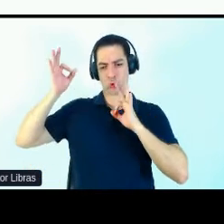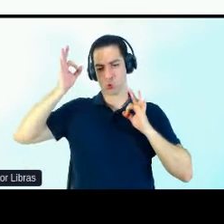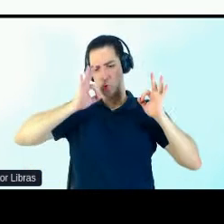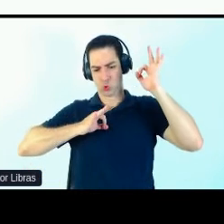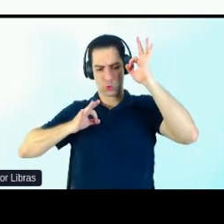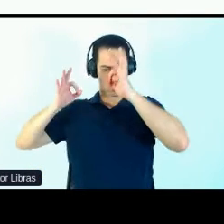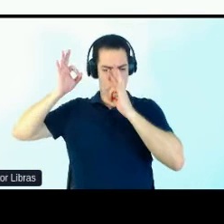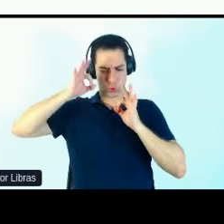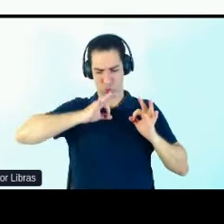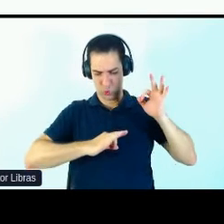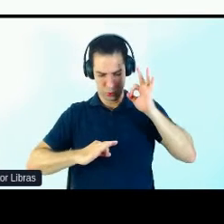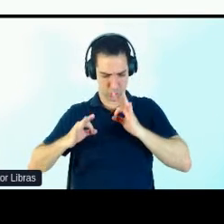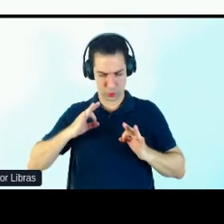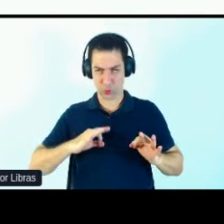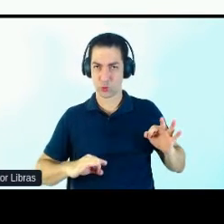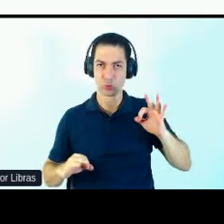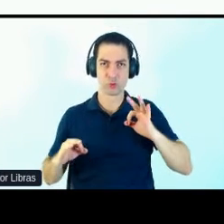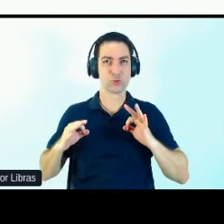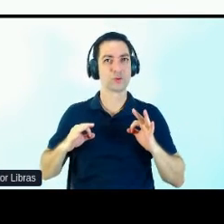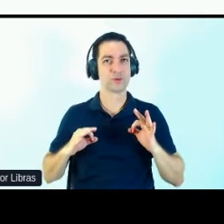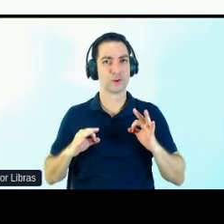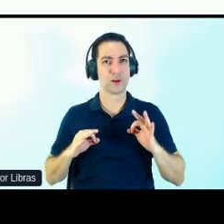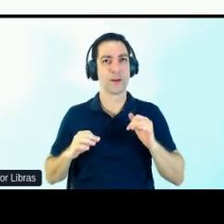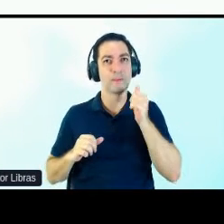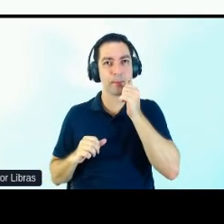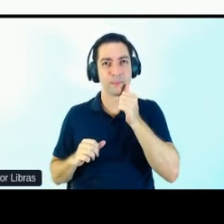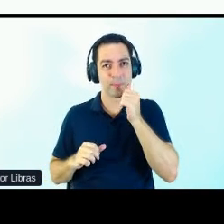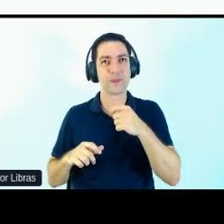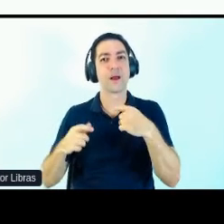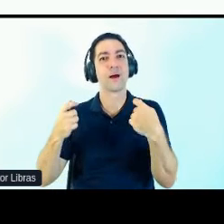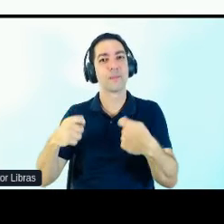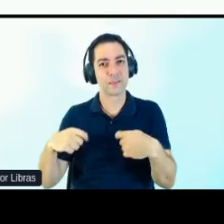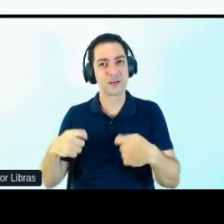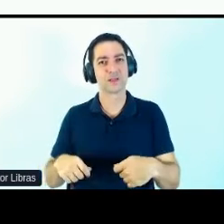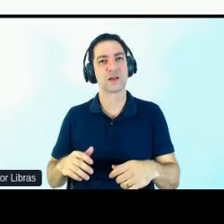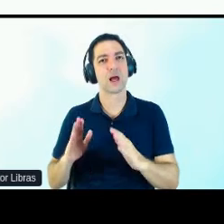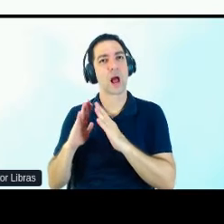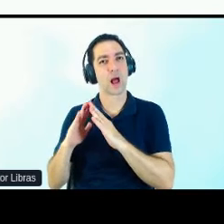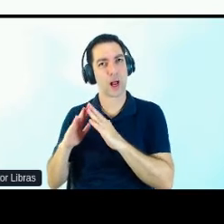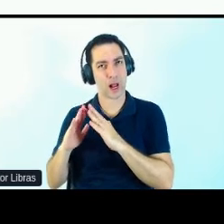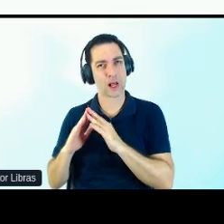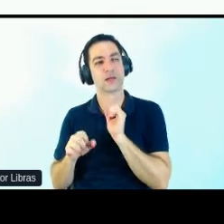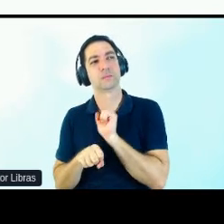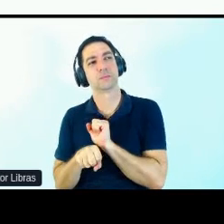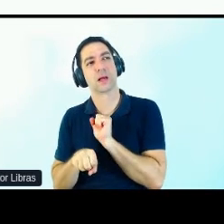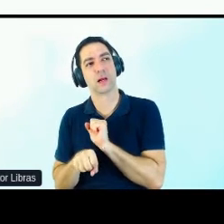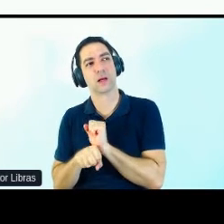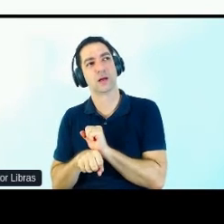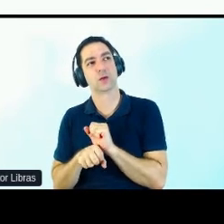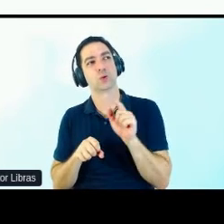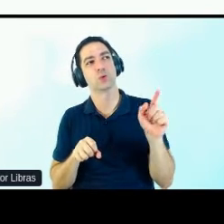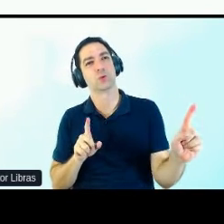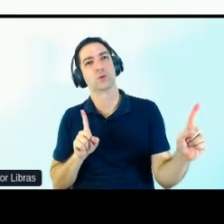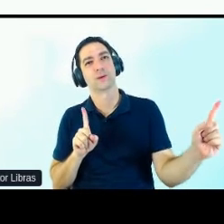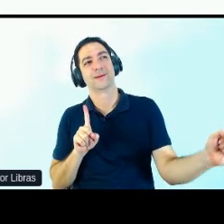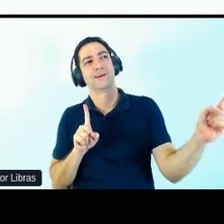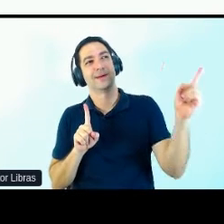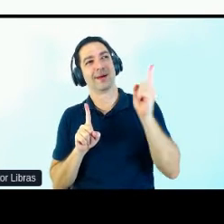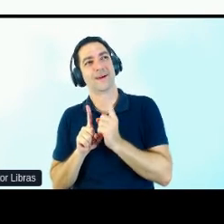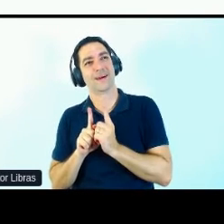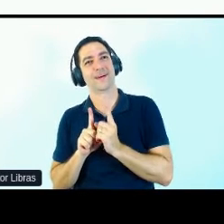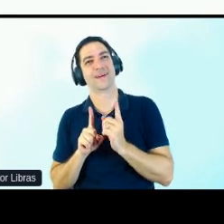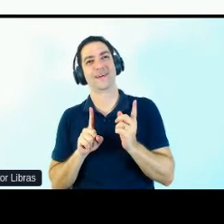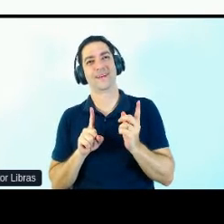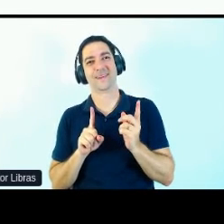são incentivadas a ficar em casa esperando o príncipe encantado, enquanto é natural que os meninos sejam incentivados a saírem, a beberem e